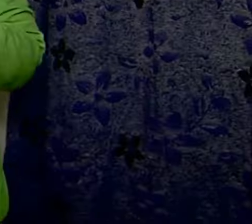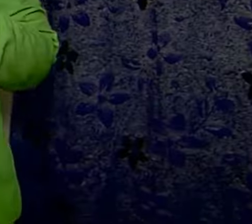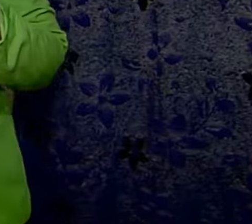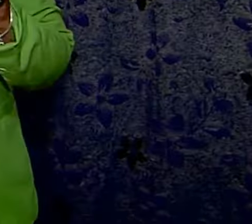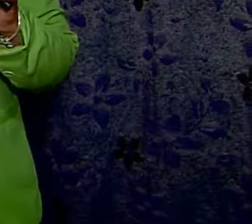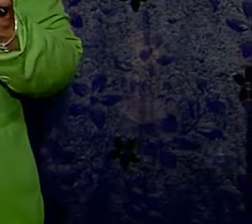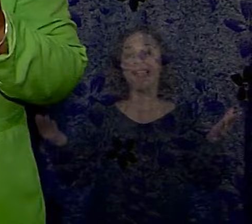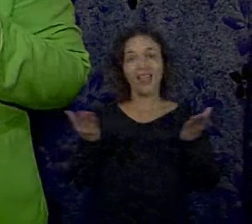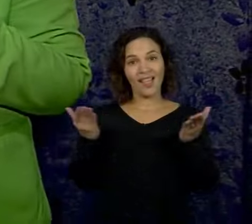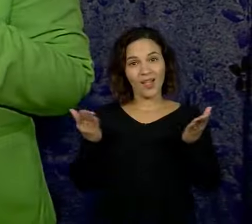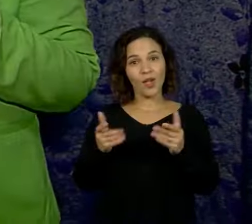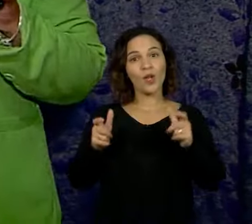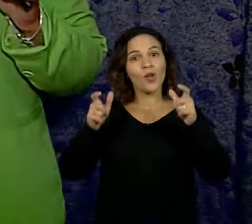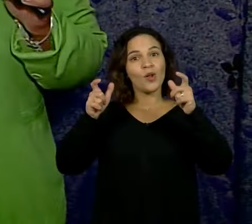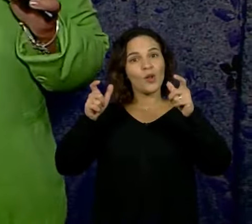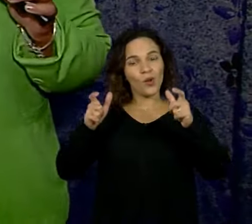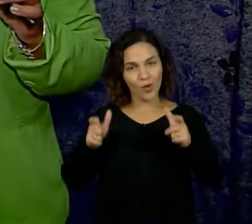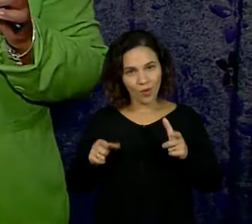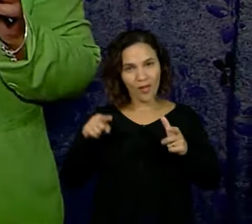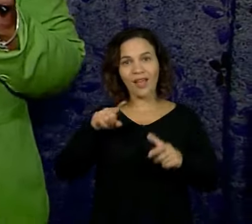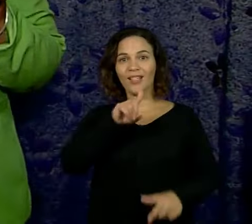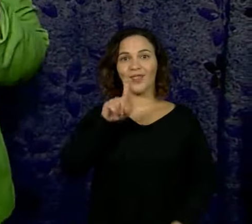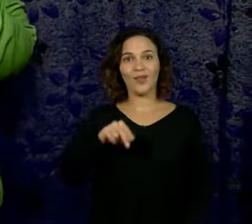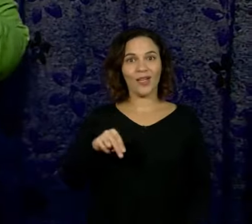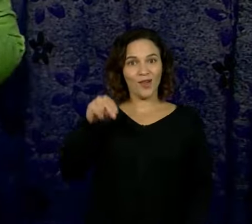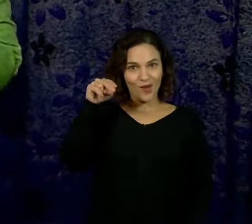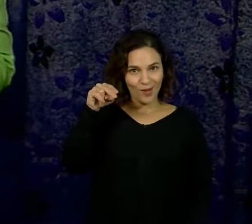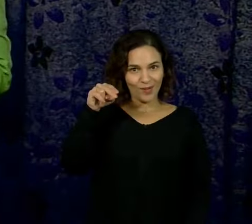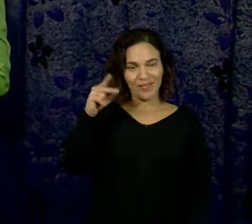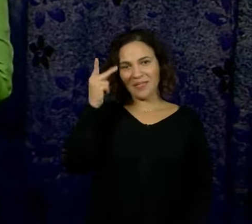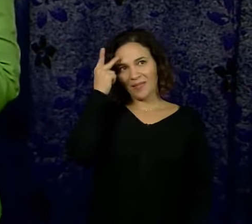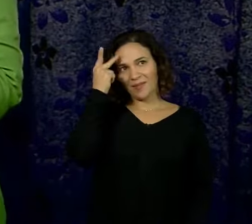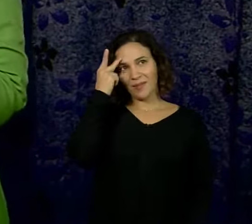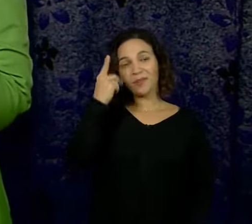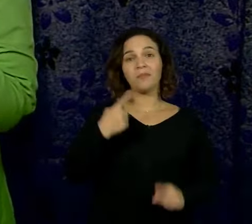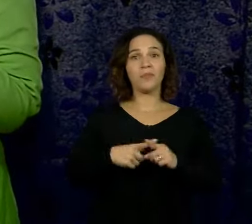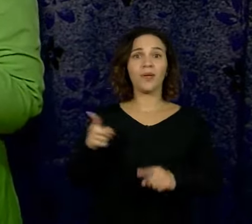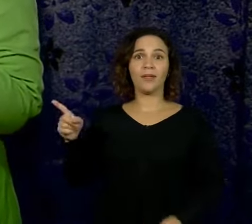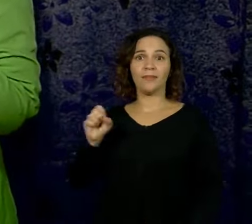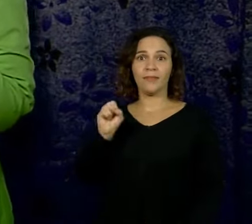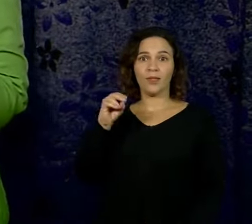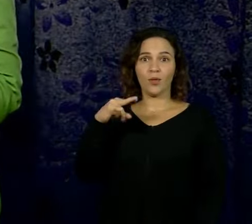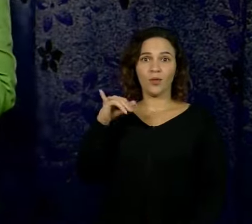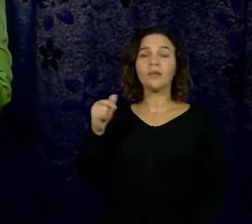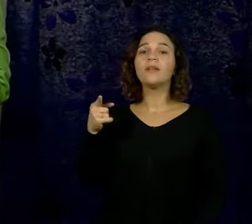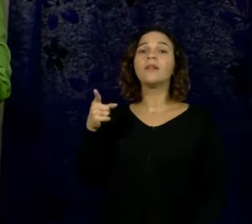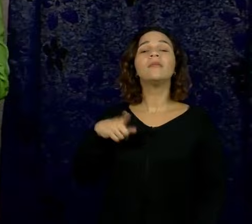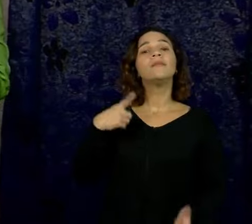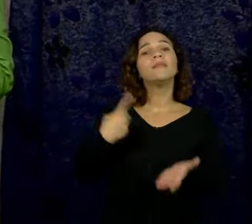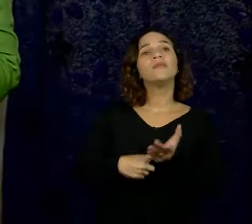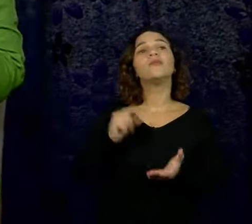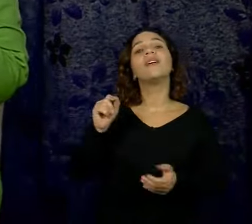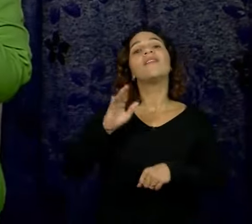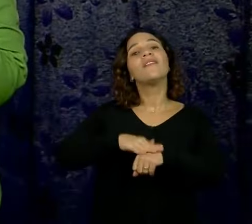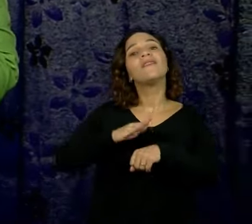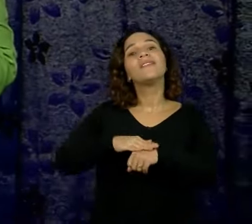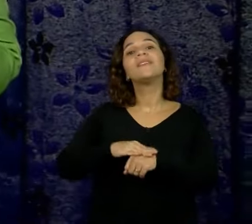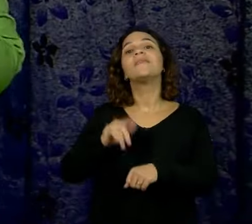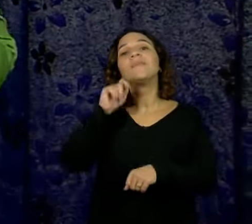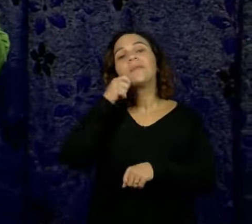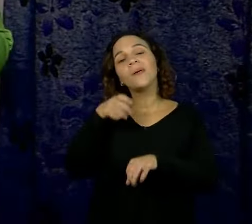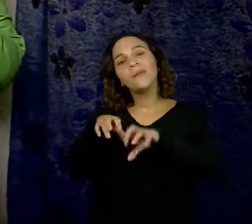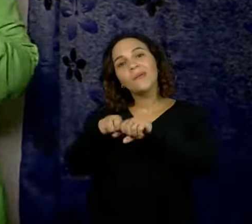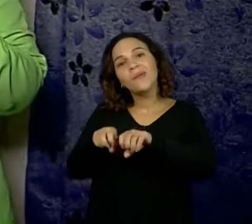Nós estamos aqui no Jardim Ceci, zona norte de São Paulo, porque a dona Sônia prometeu que vai fazer o quê, dona Sônia? Pãozinho de